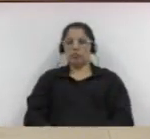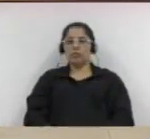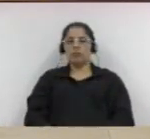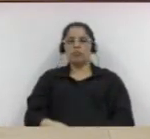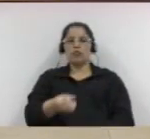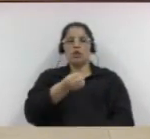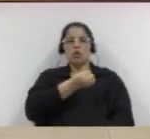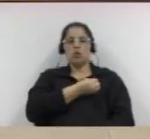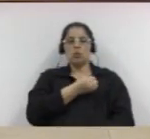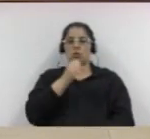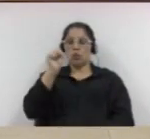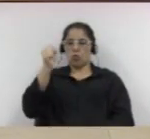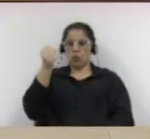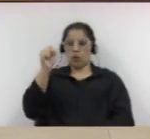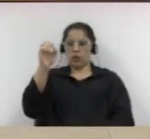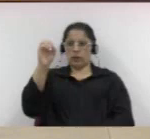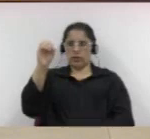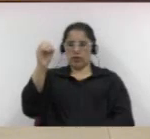Requerimento número